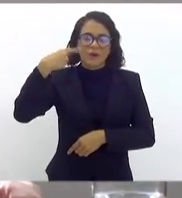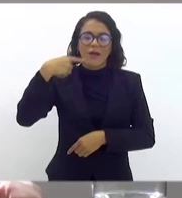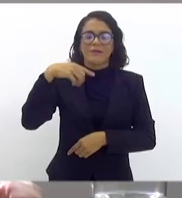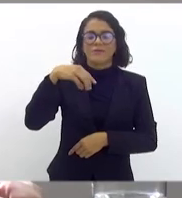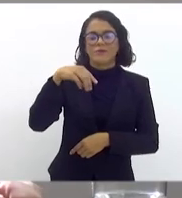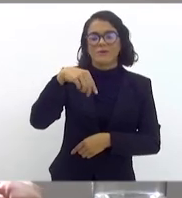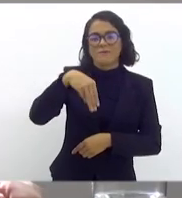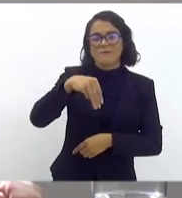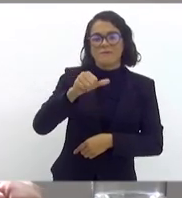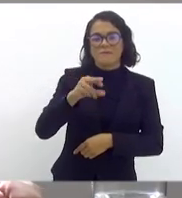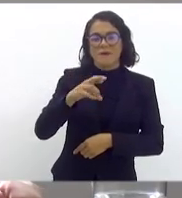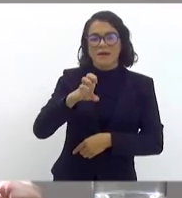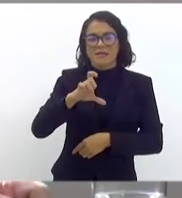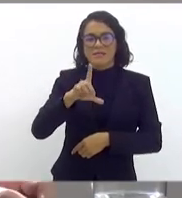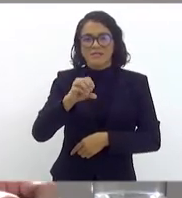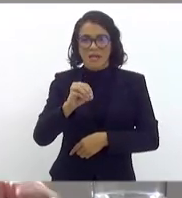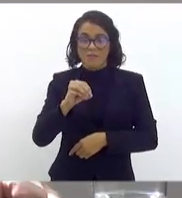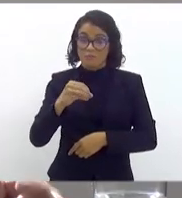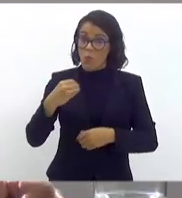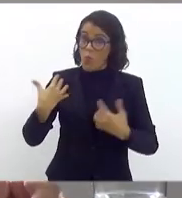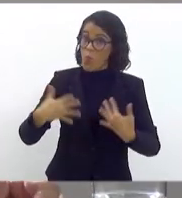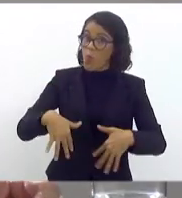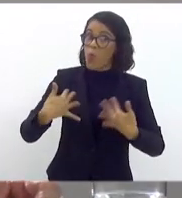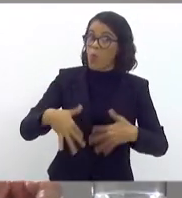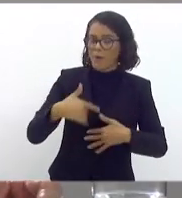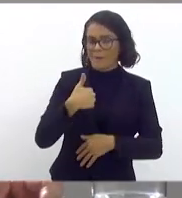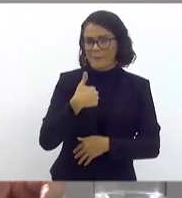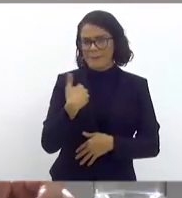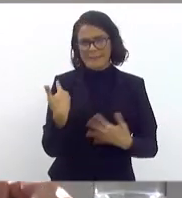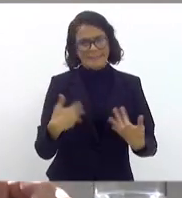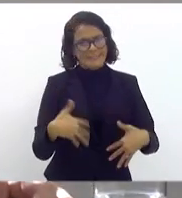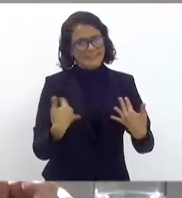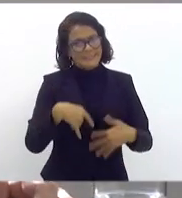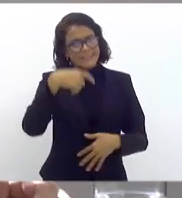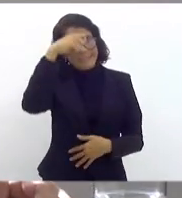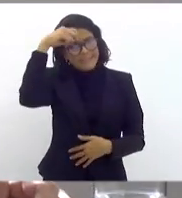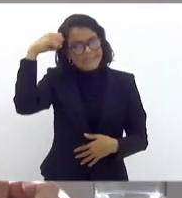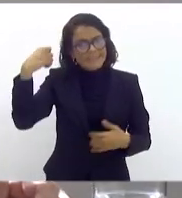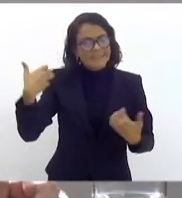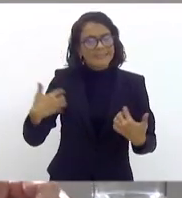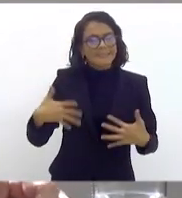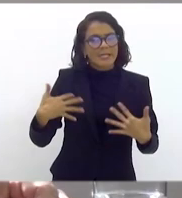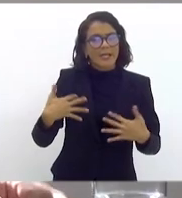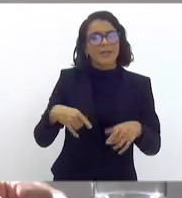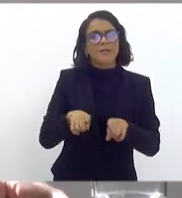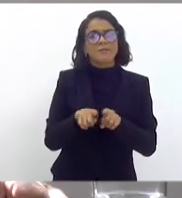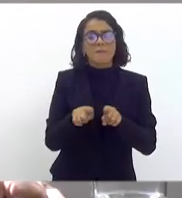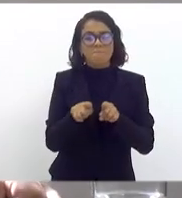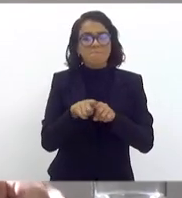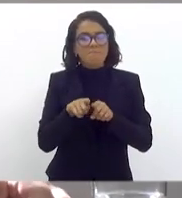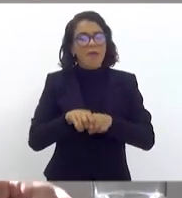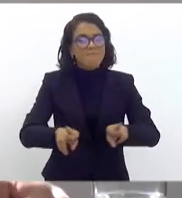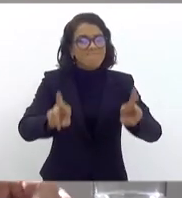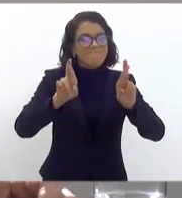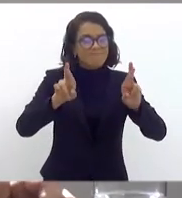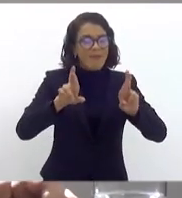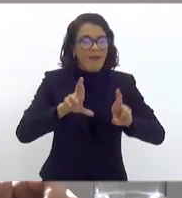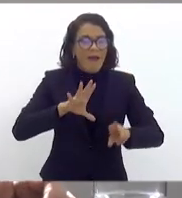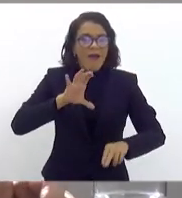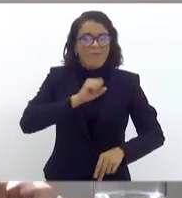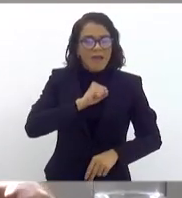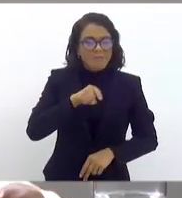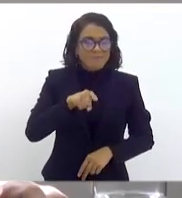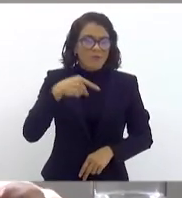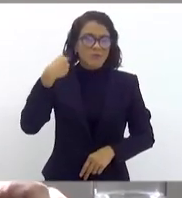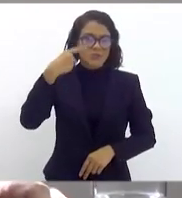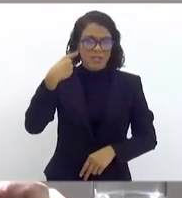que é muito, muito caro para mim. Não só como também um entusiasta do direito, mas, sobretudo, como músico,